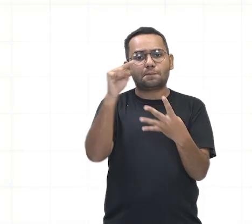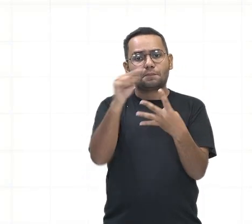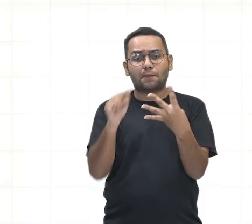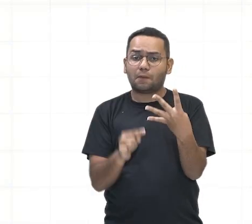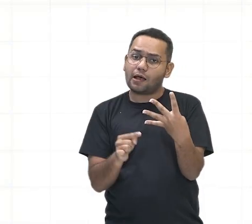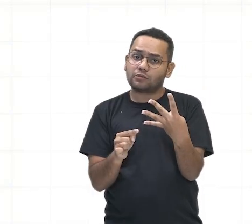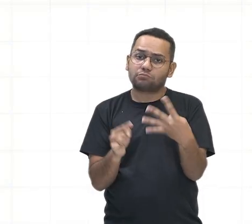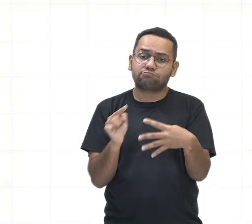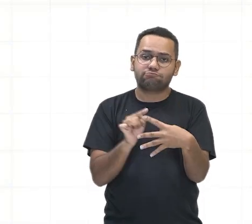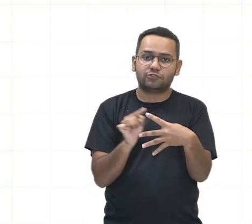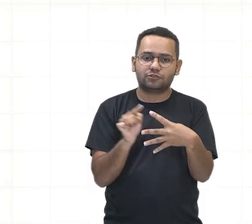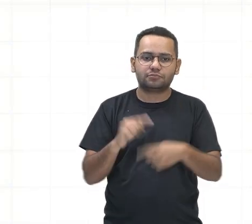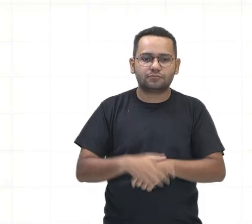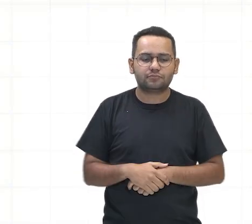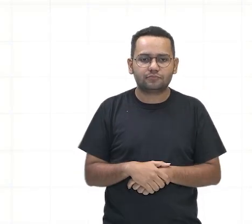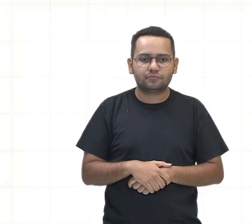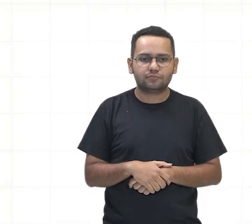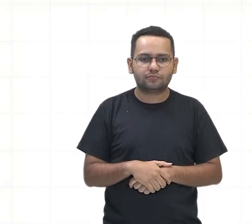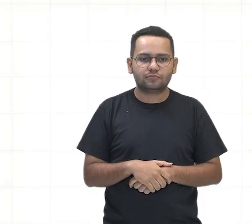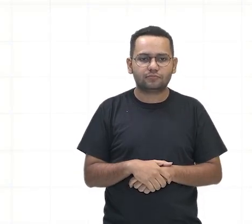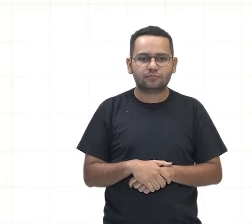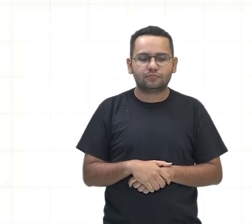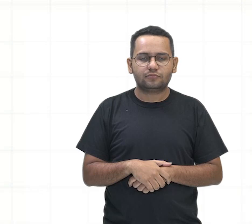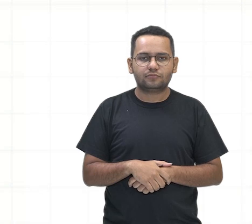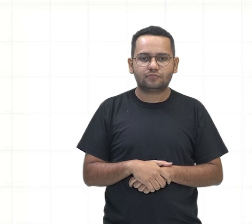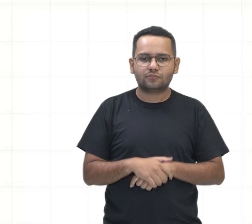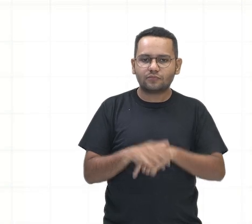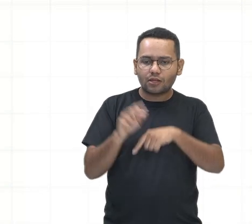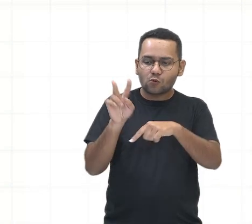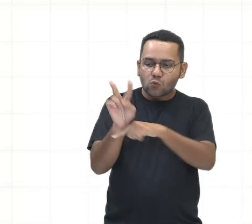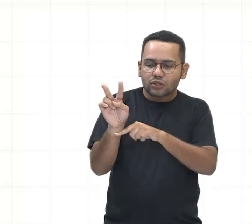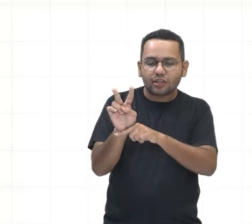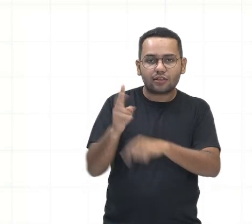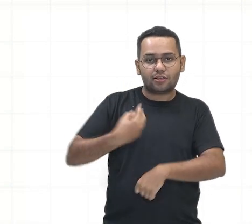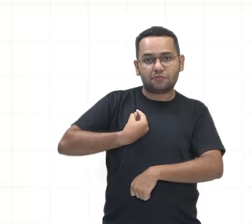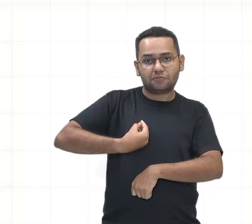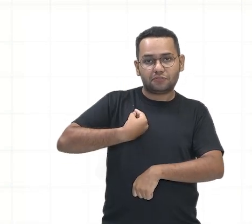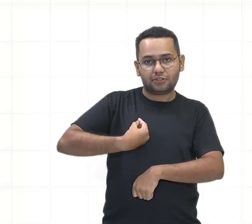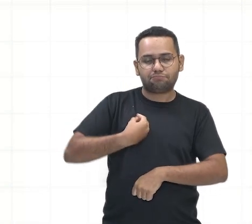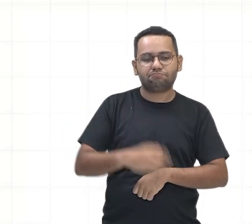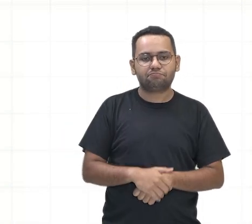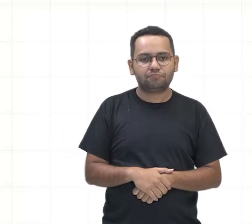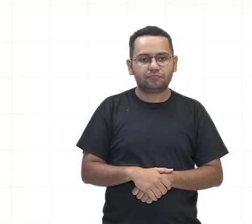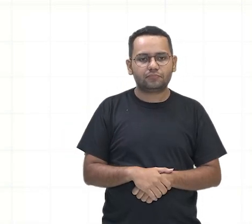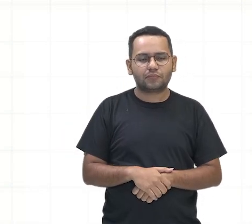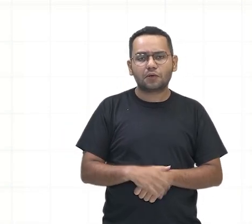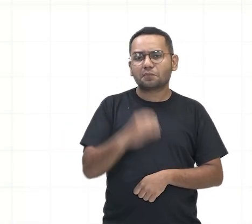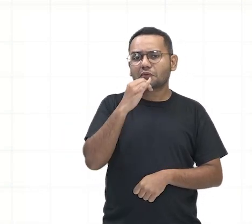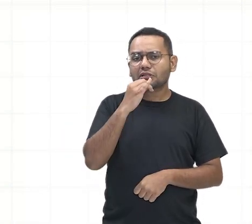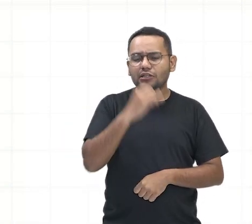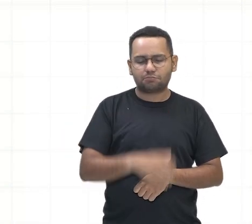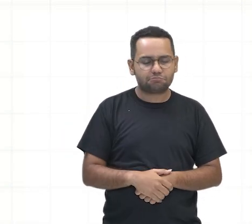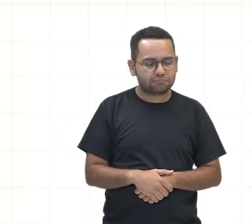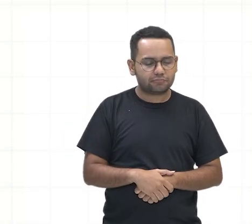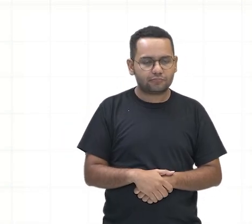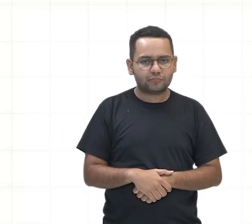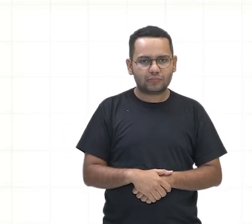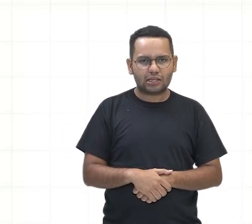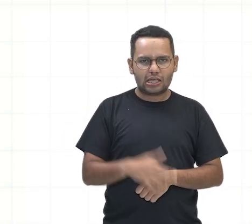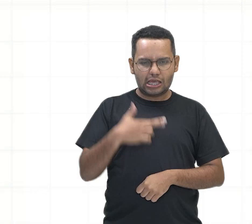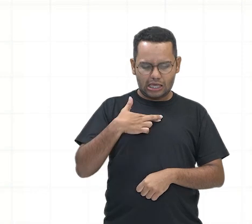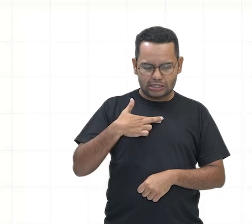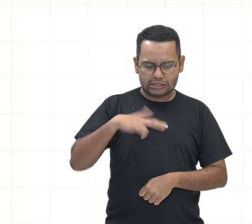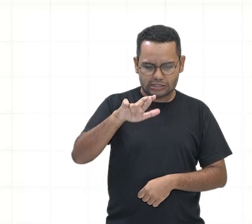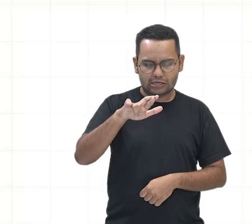vida. Ok? Preservar a vida. Nenhuma religião ela